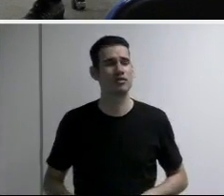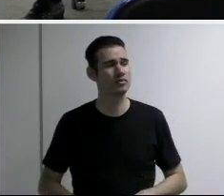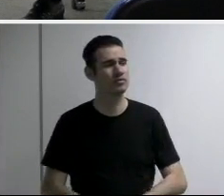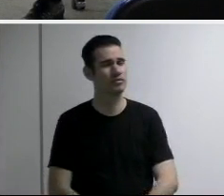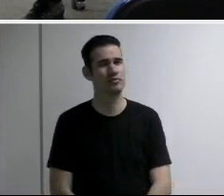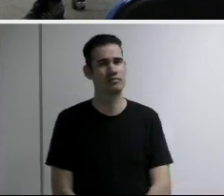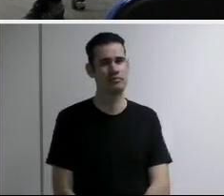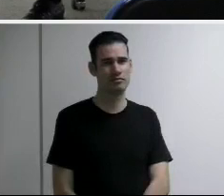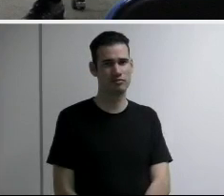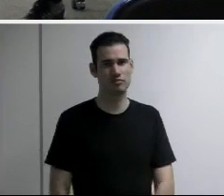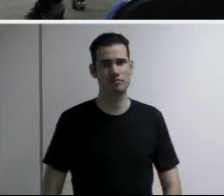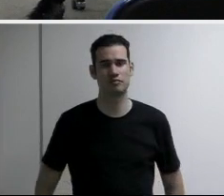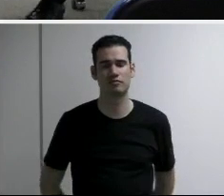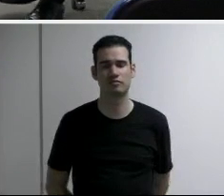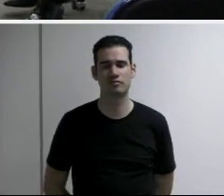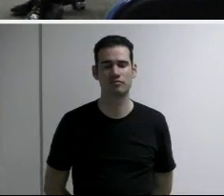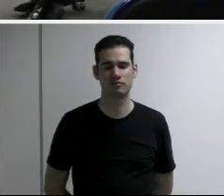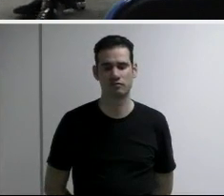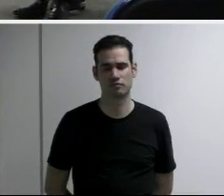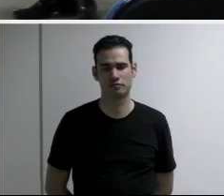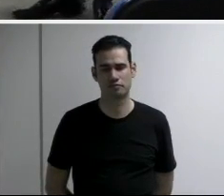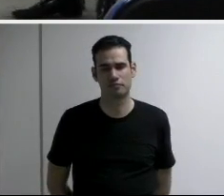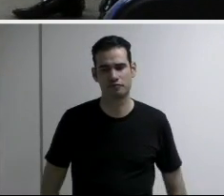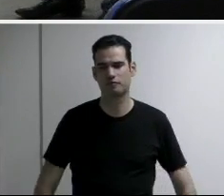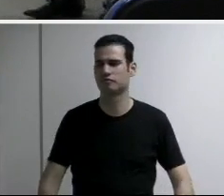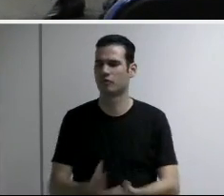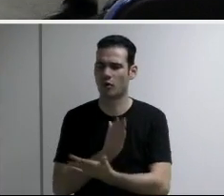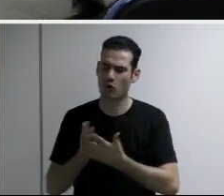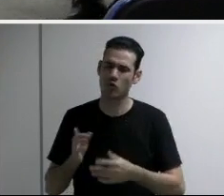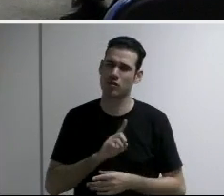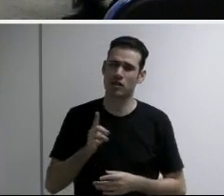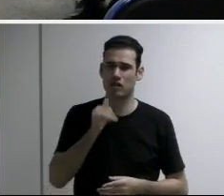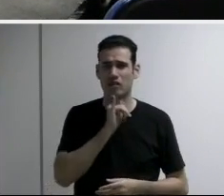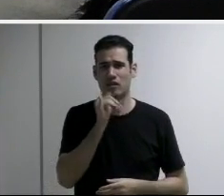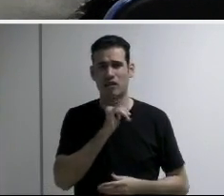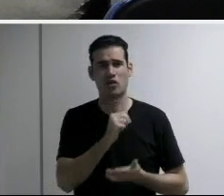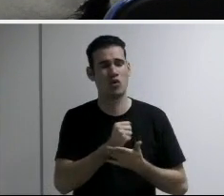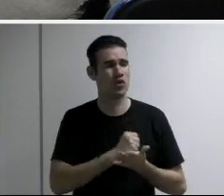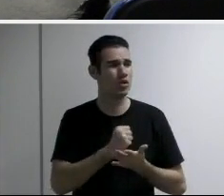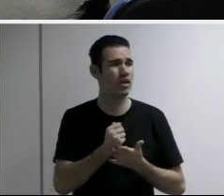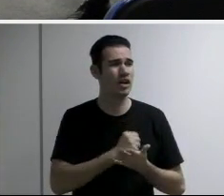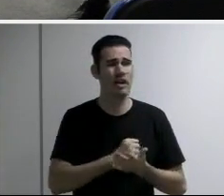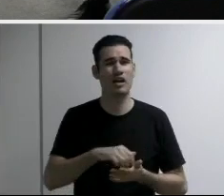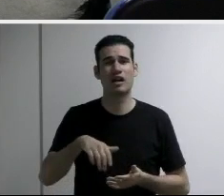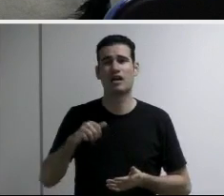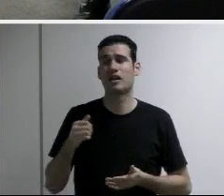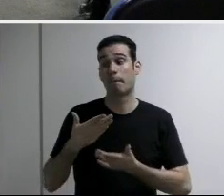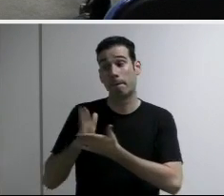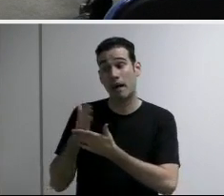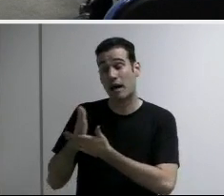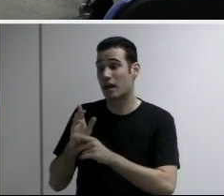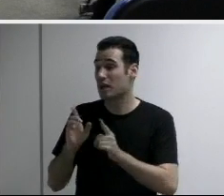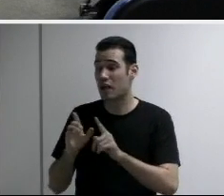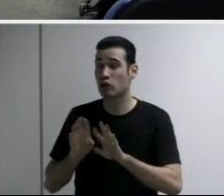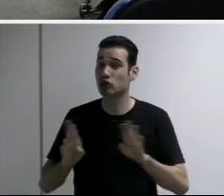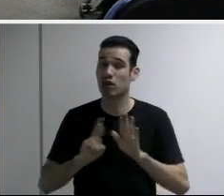a certificação, cláusulas contratuais padrão que são feitas, não são autorizadas, são redigidas uma vez, podem